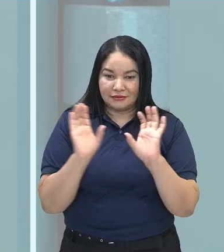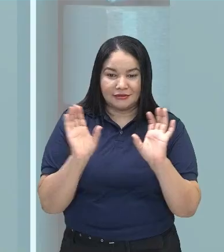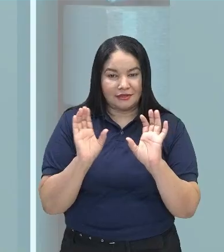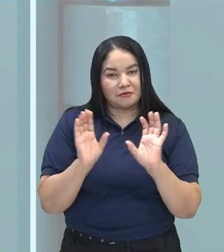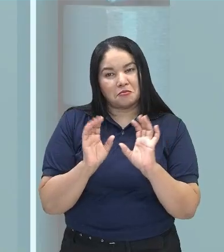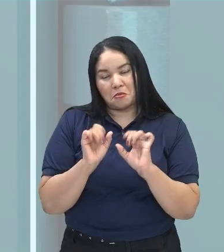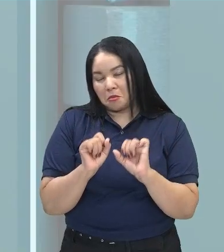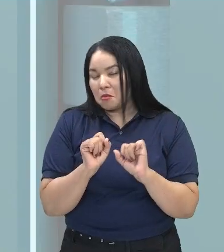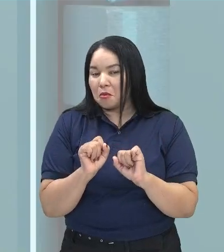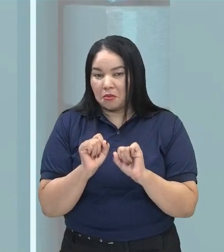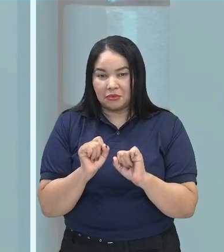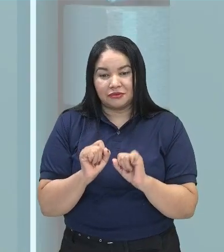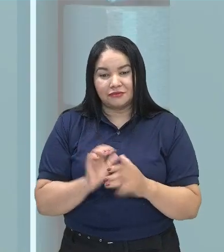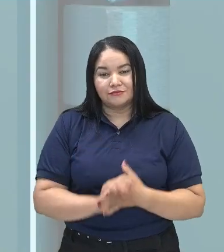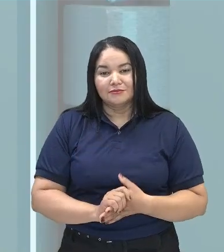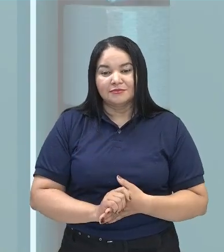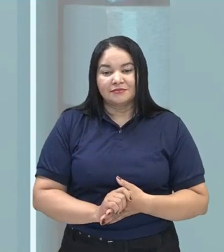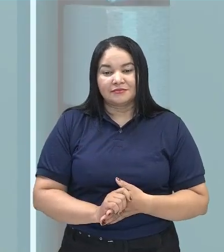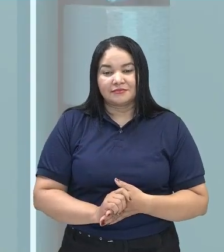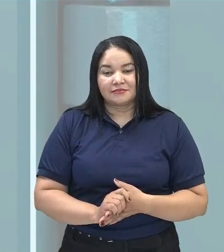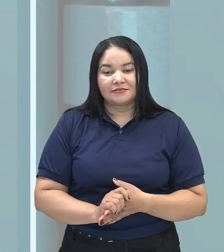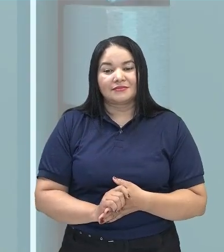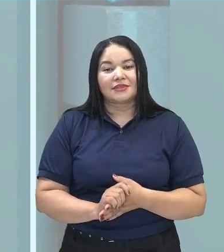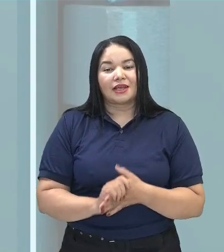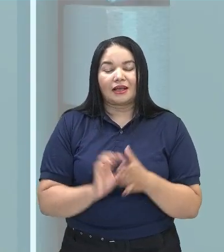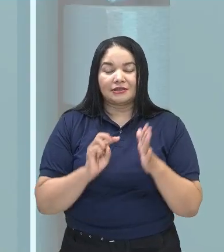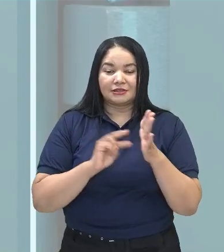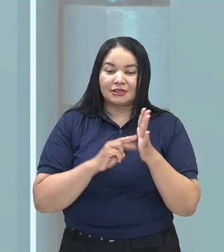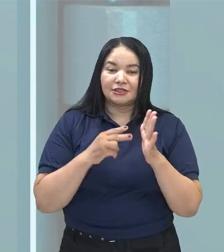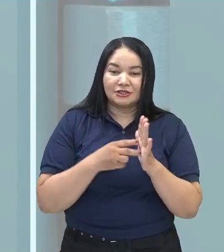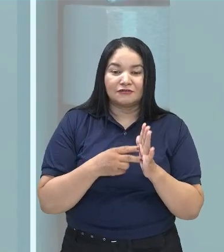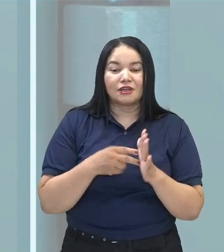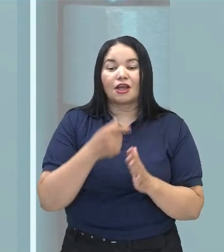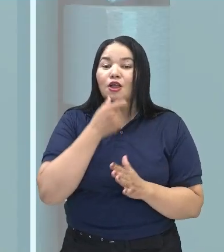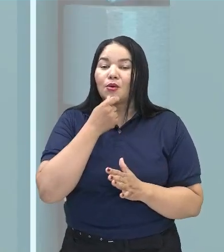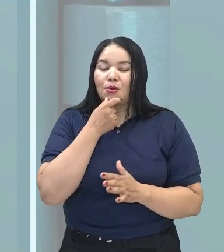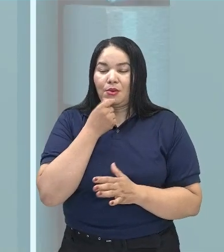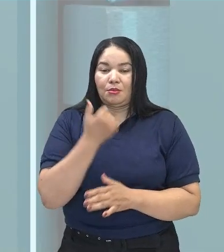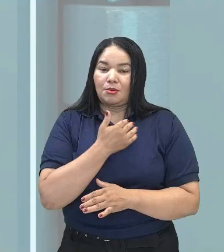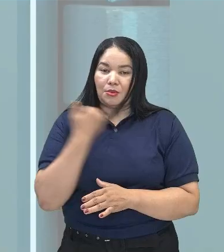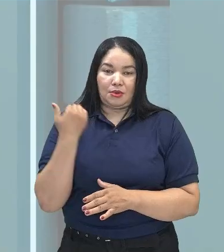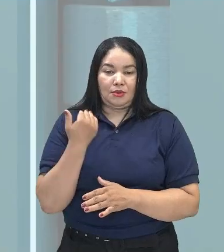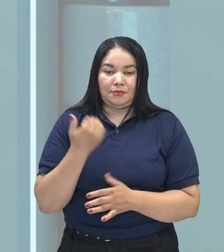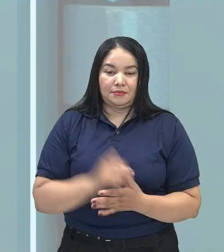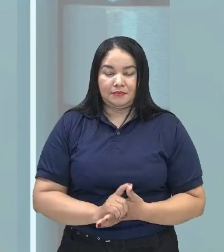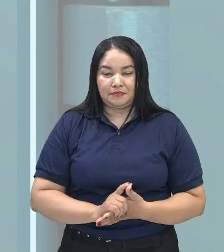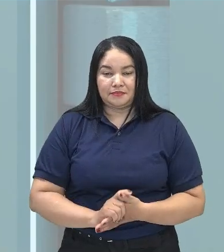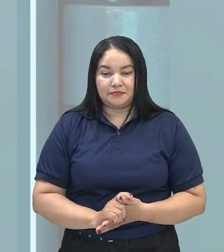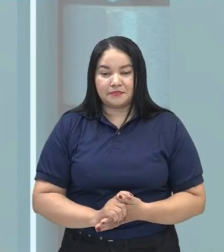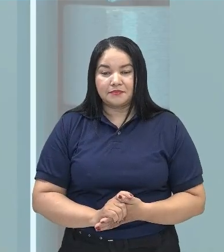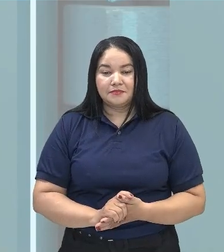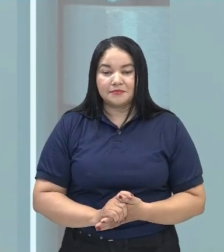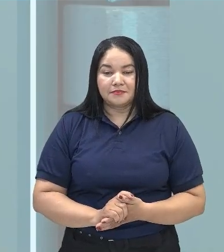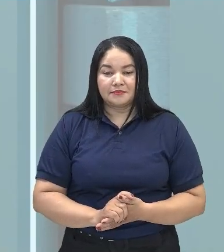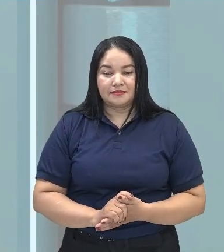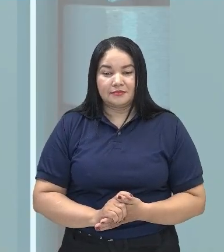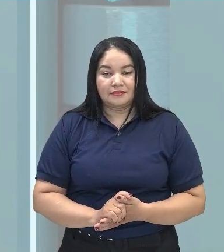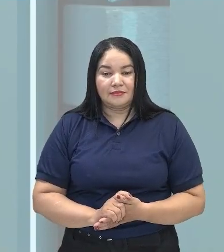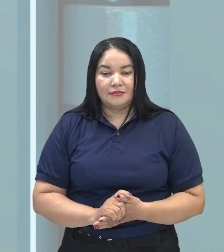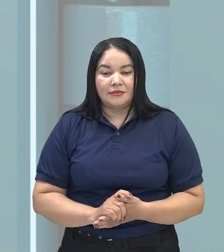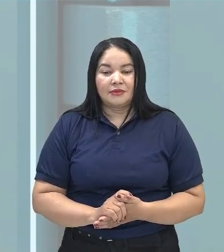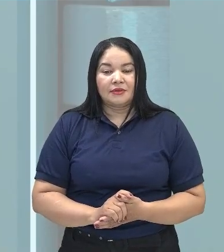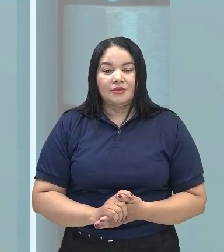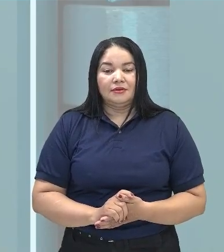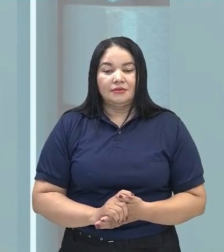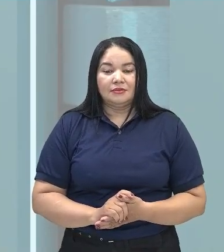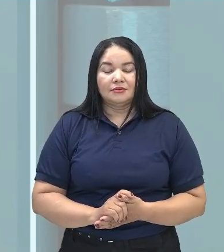no reino de Deus, significa que o Fabrício faleceu. Então, é uma